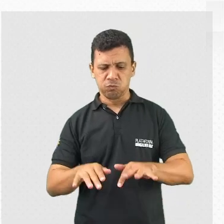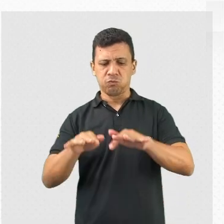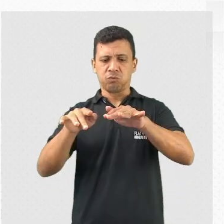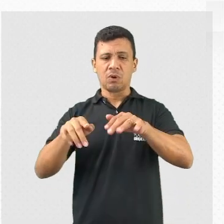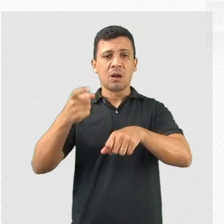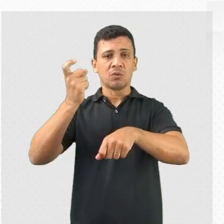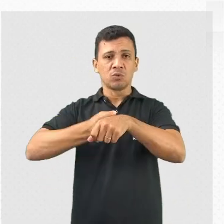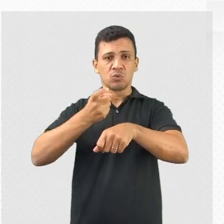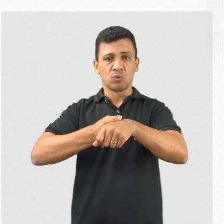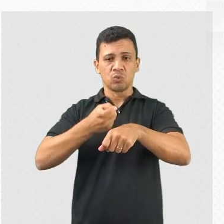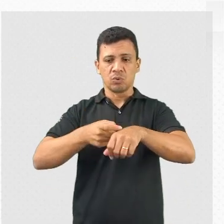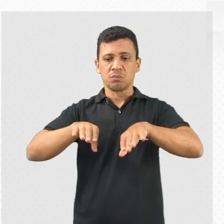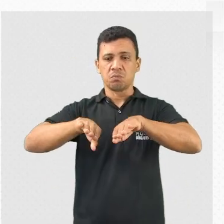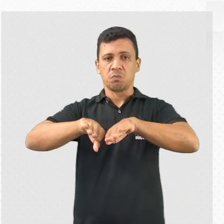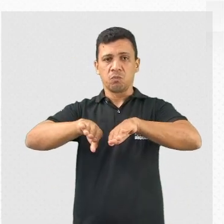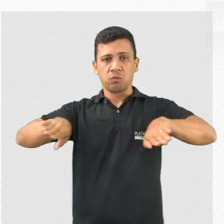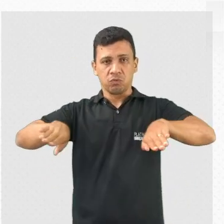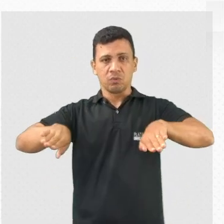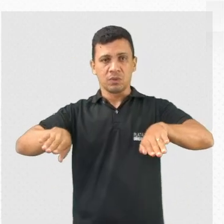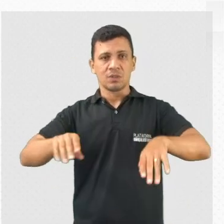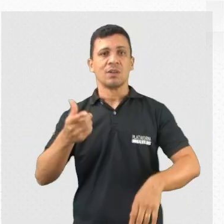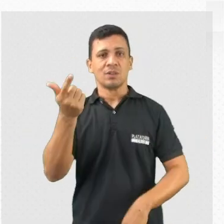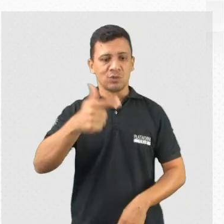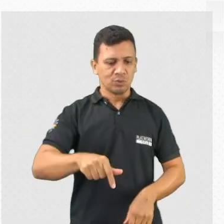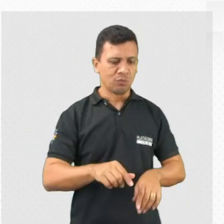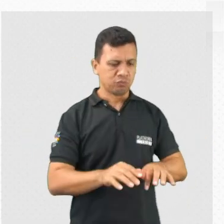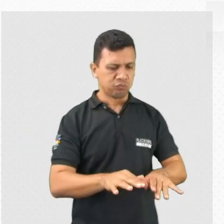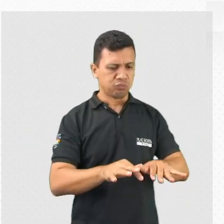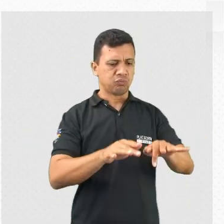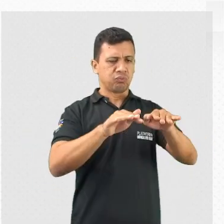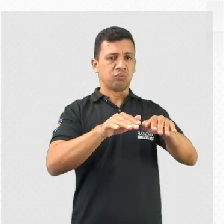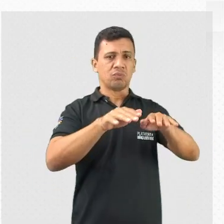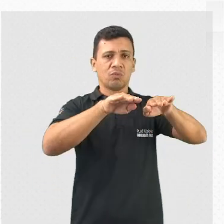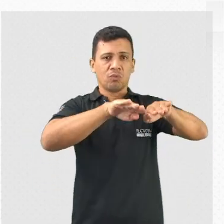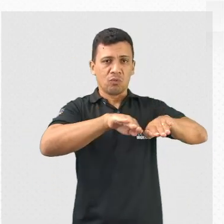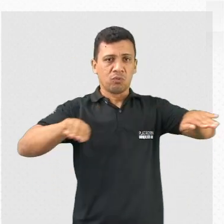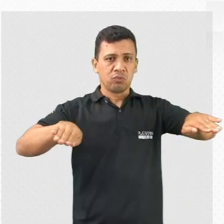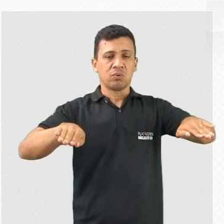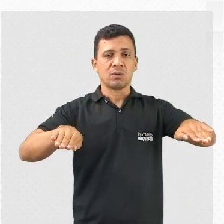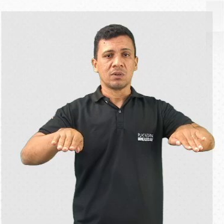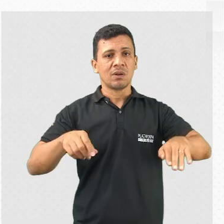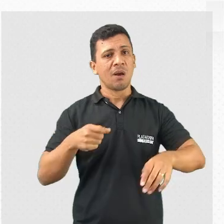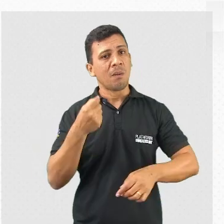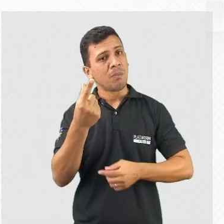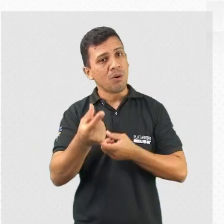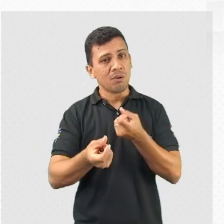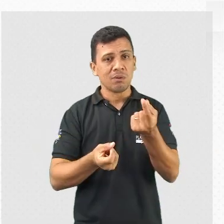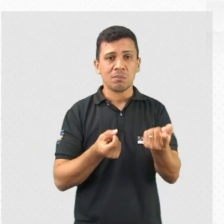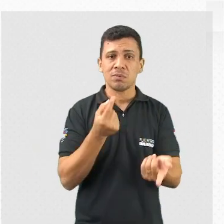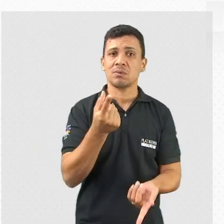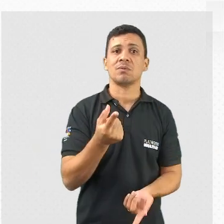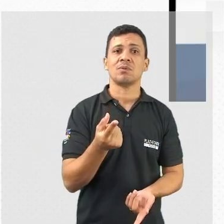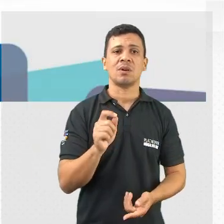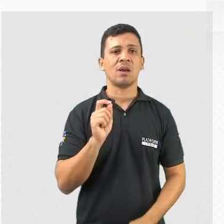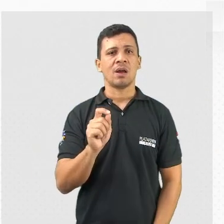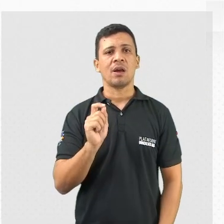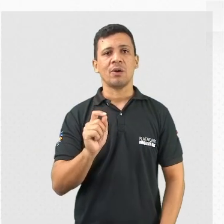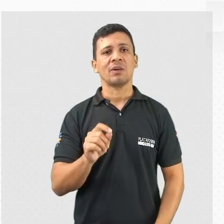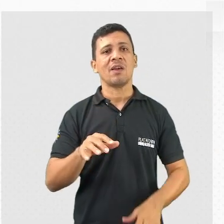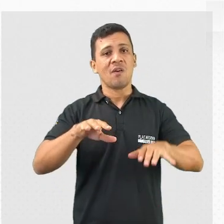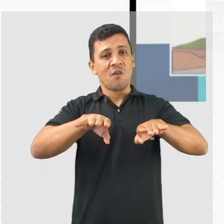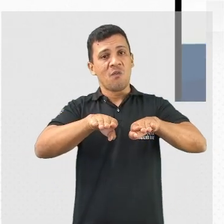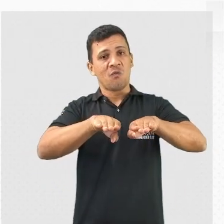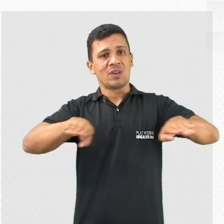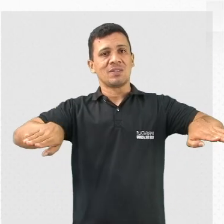espaço, ó, ocupou. Aí subiu de novo, mas ocupando espaço. Vai assim, ó, pouco a pouco, ó. E aí, consequentemente, ele vai se